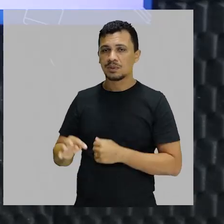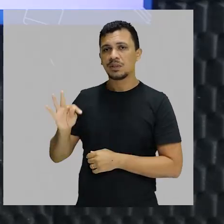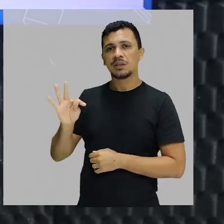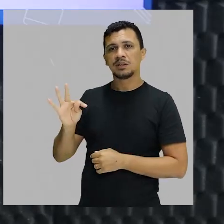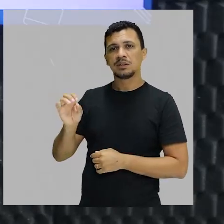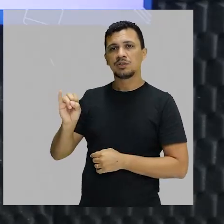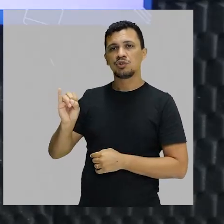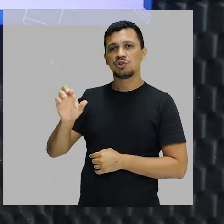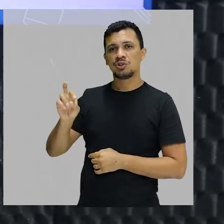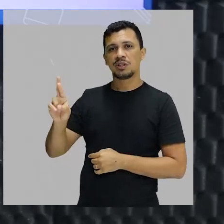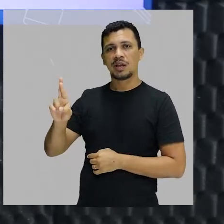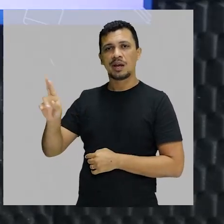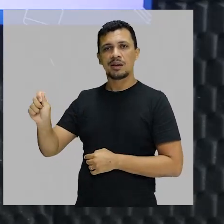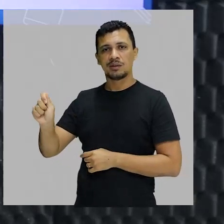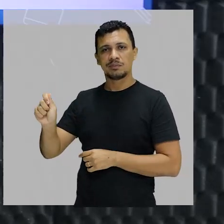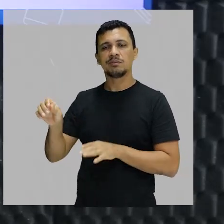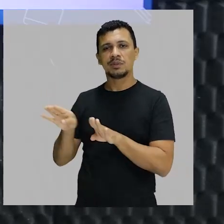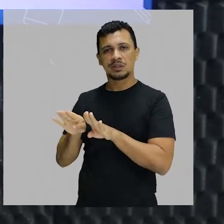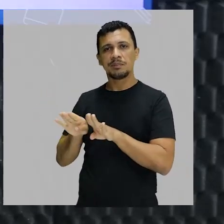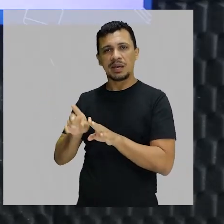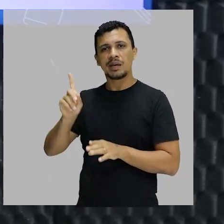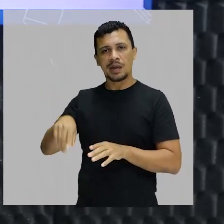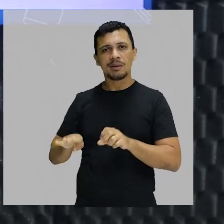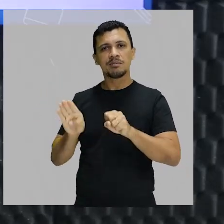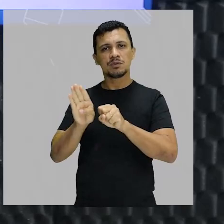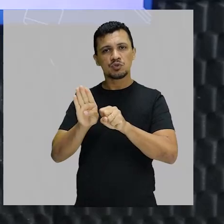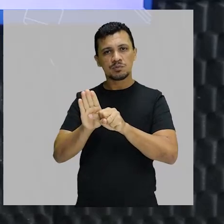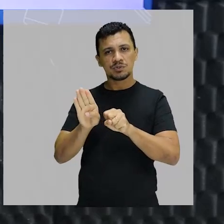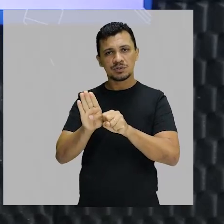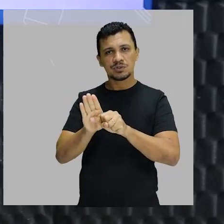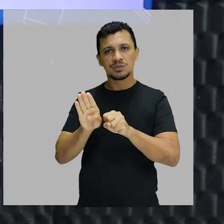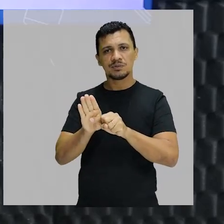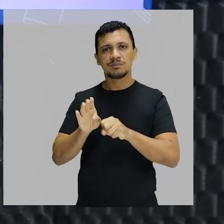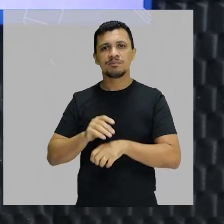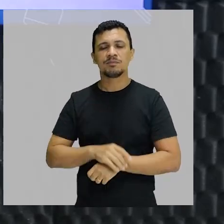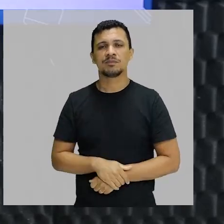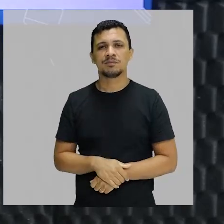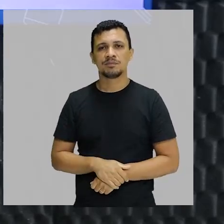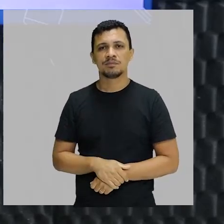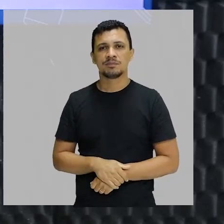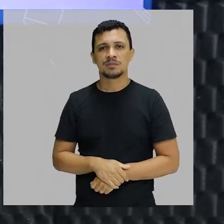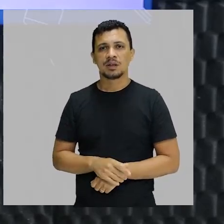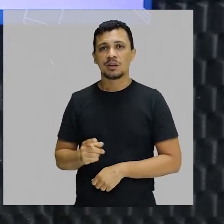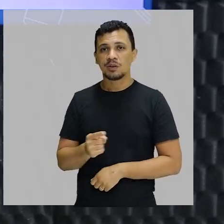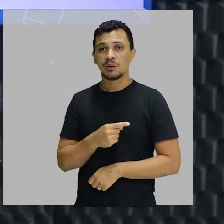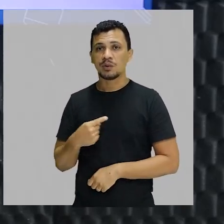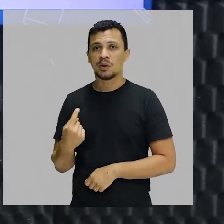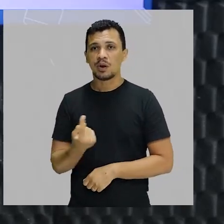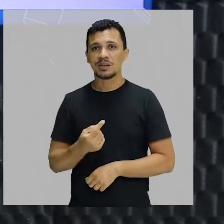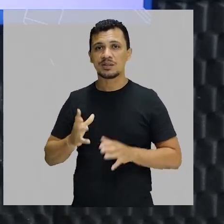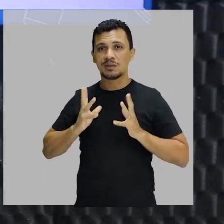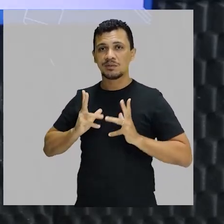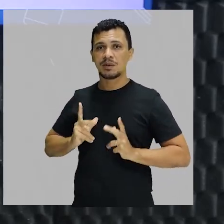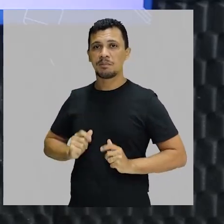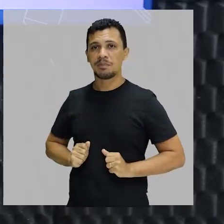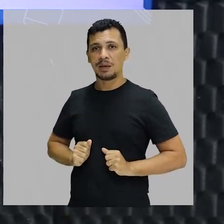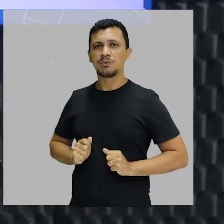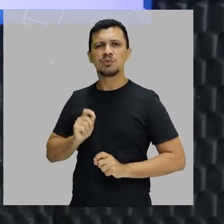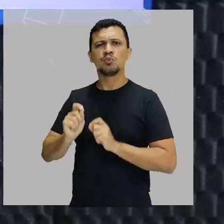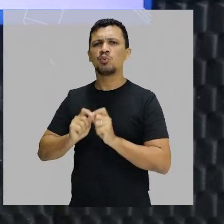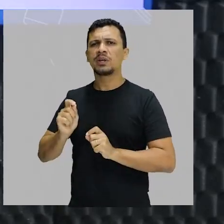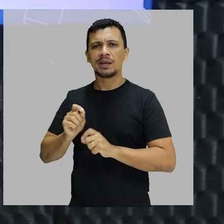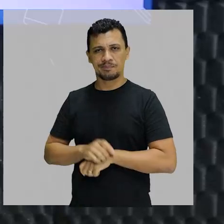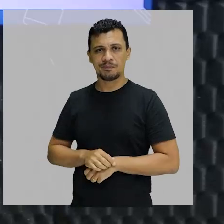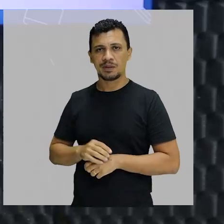outro substantivo. Tá? E aqui ele fala, desde que nós a limpemos, né? Limpemos quem? A terra. Então, aí ele